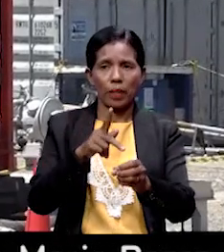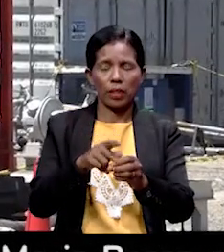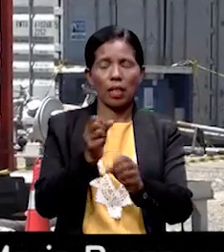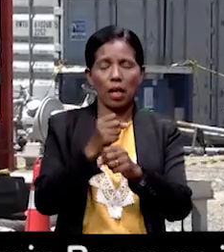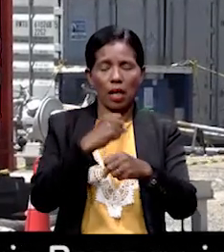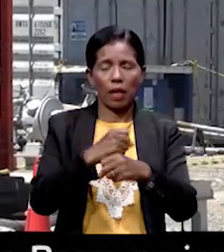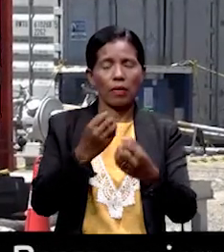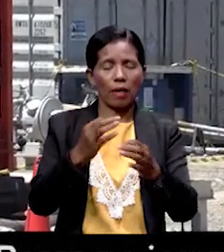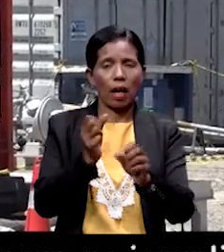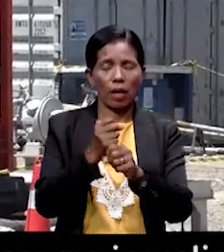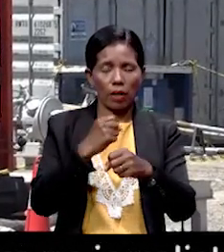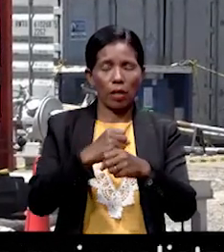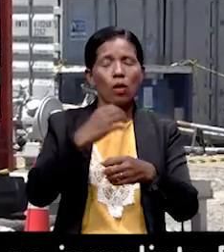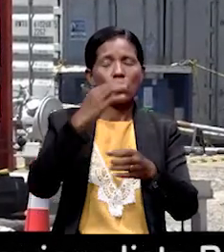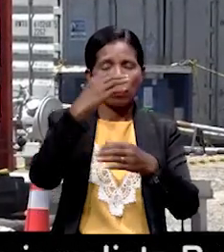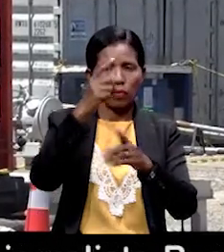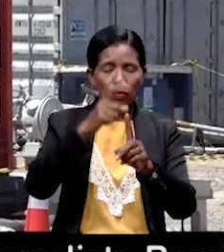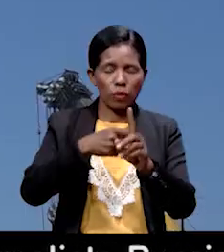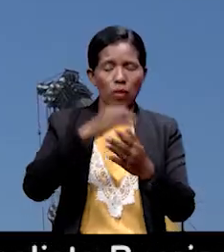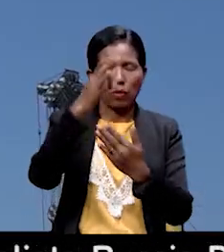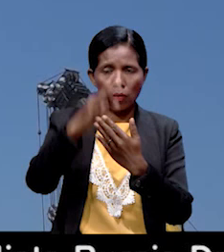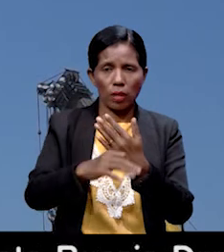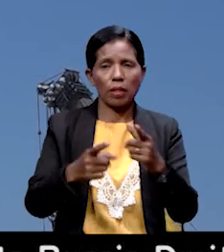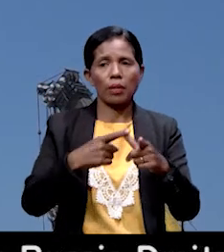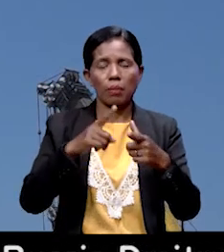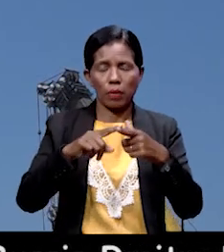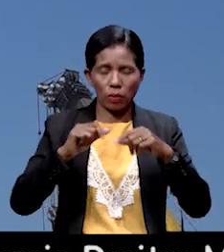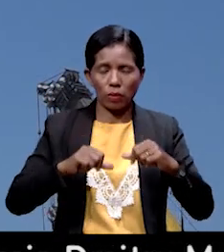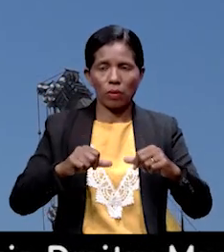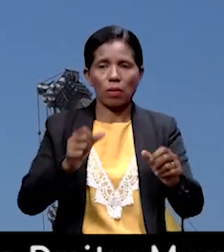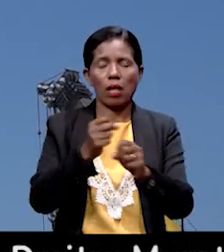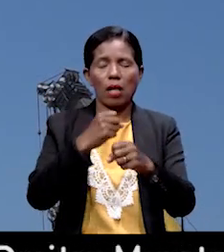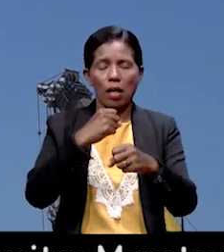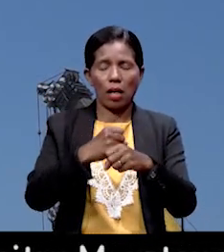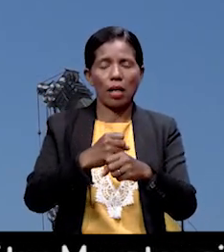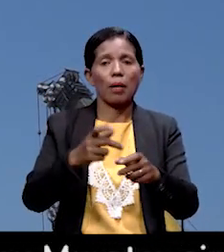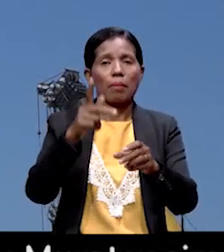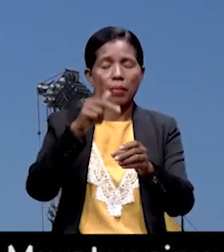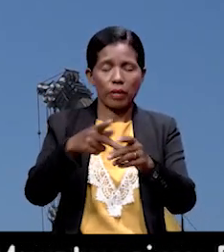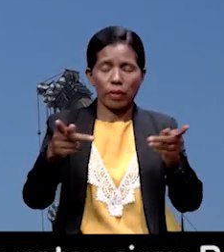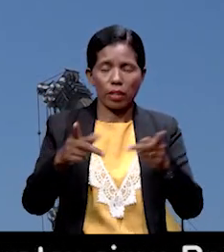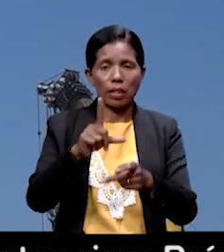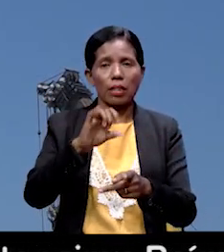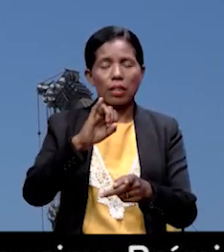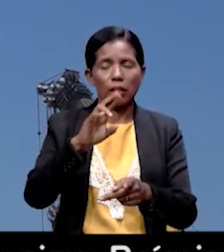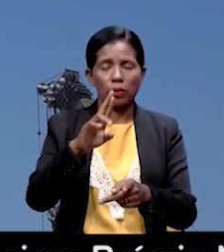ia fulan oin, hafuen kompanya operador kontinua kedas halo perfuração ia poso mina liurai no poso